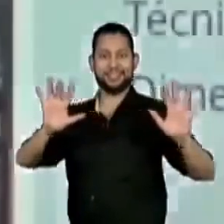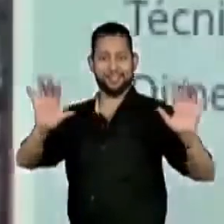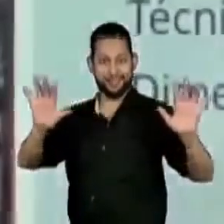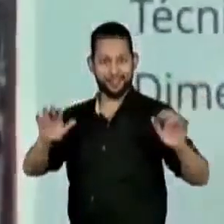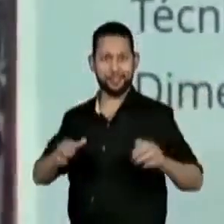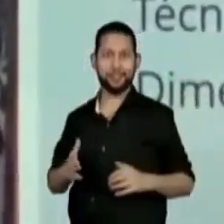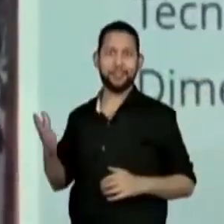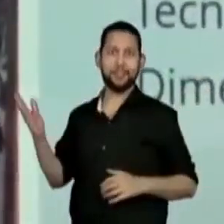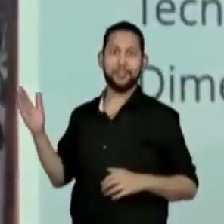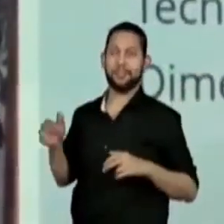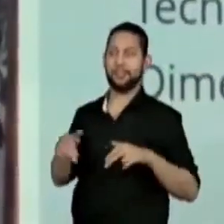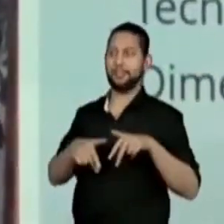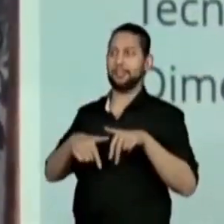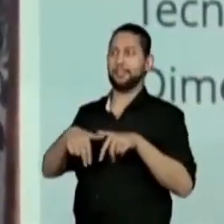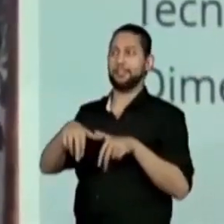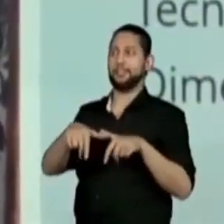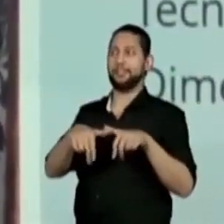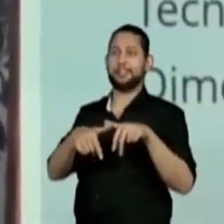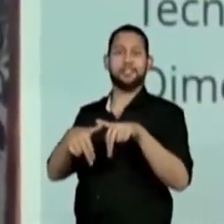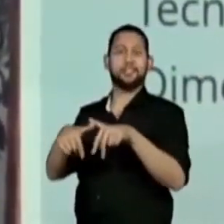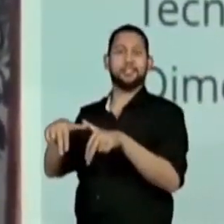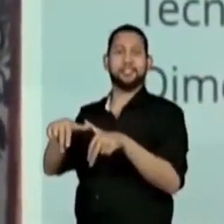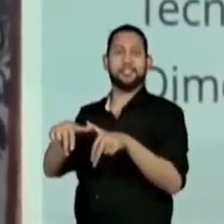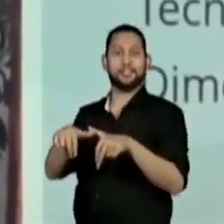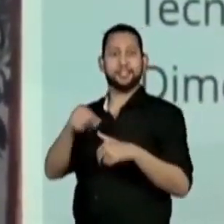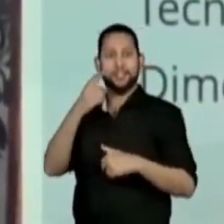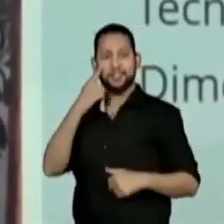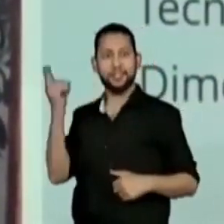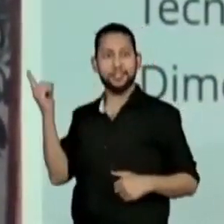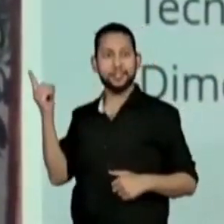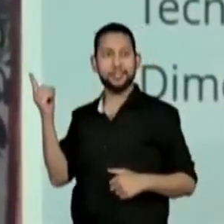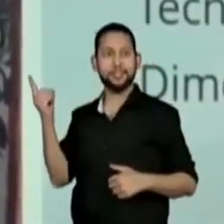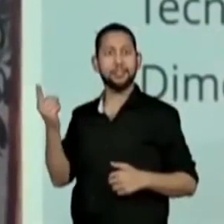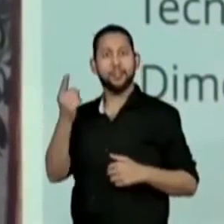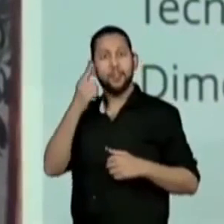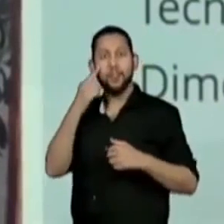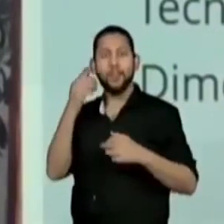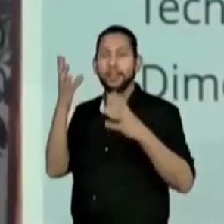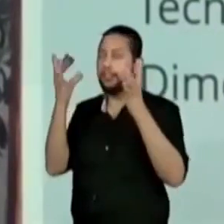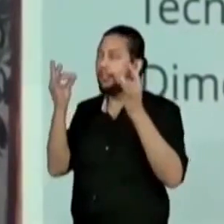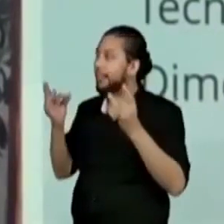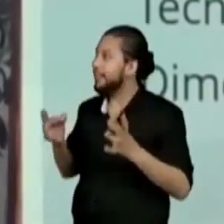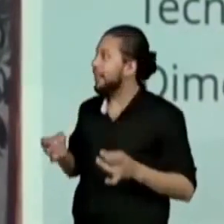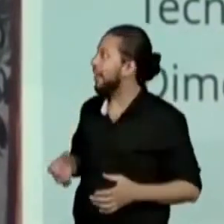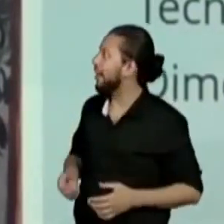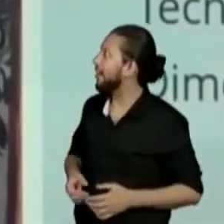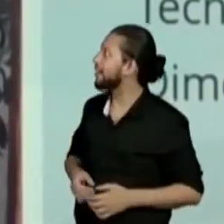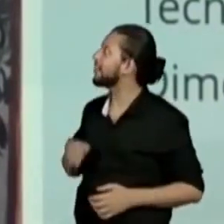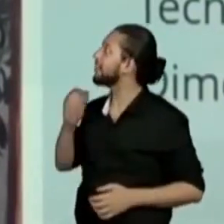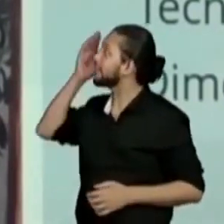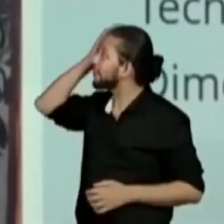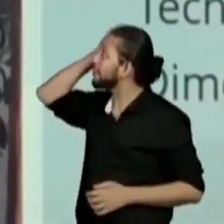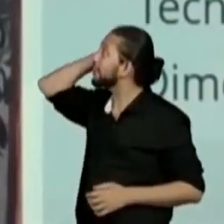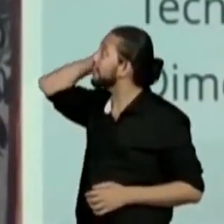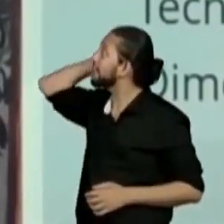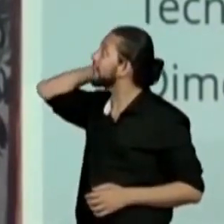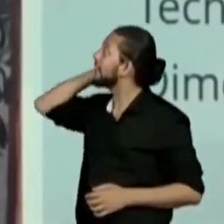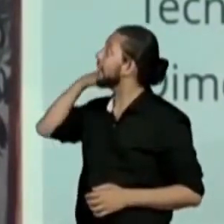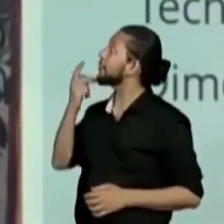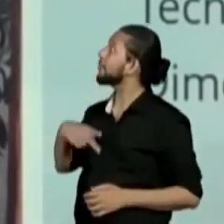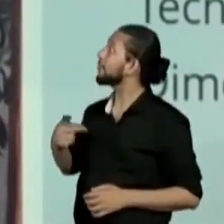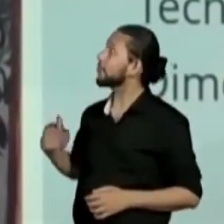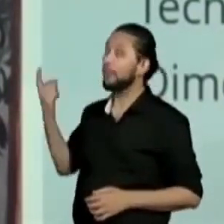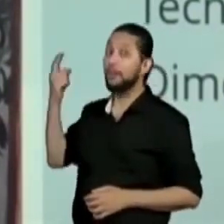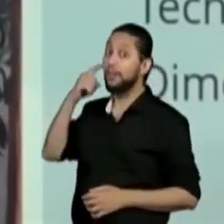Crepúsculo olha aí ó para vocês verem o qu todos os detalhes né olha a professora Sandra falou que deu